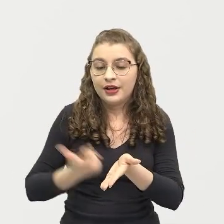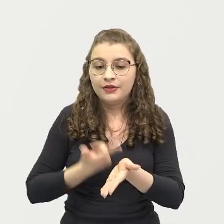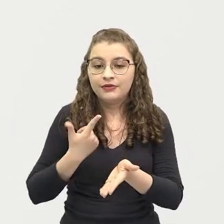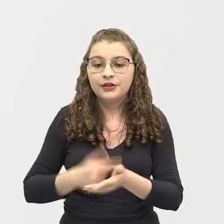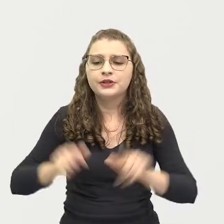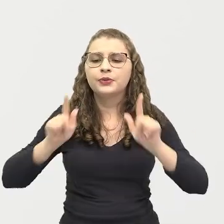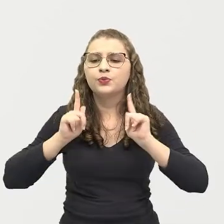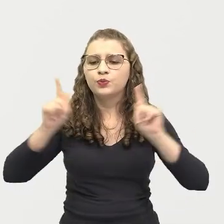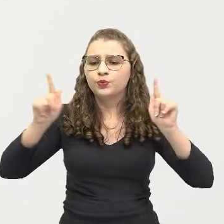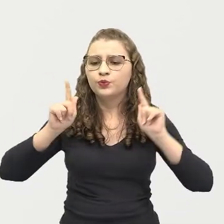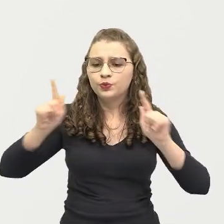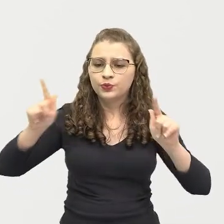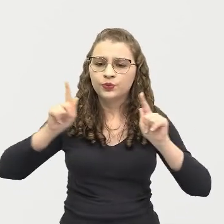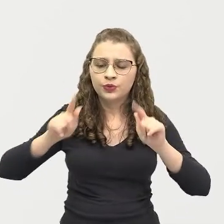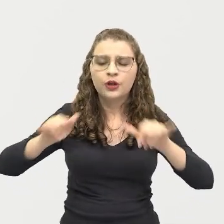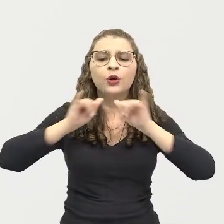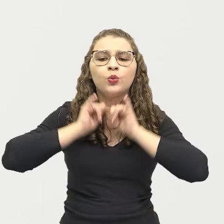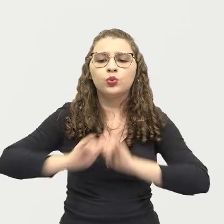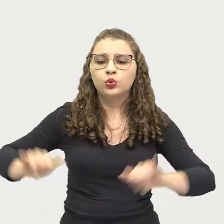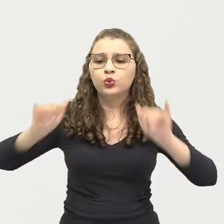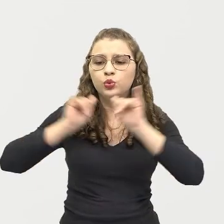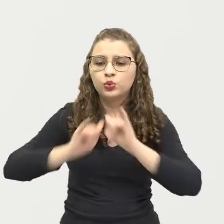e manifestos para divulgar